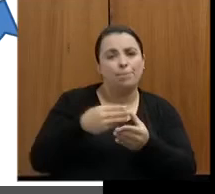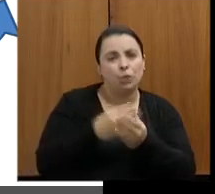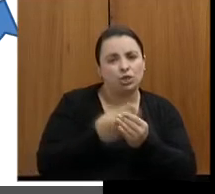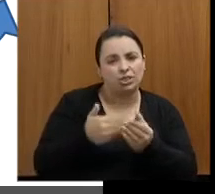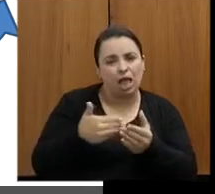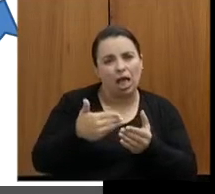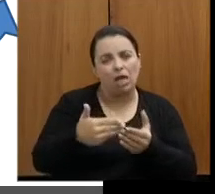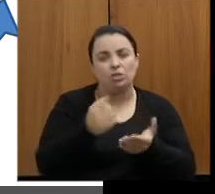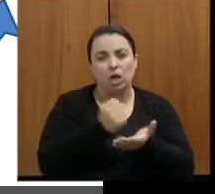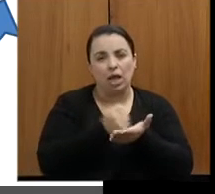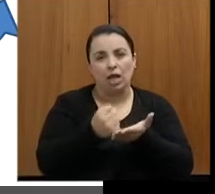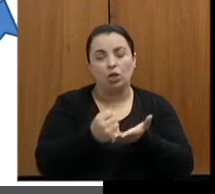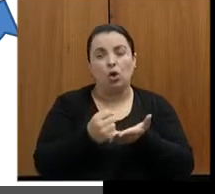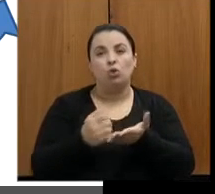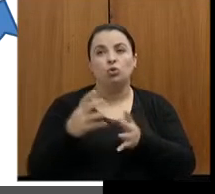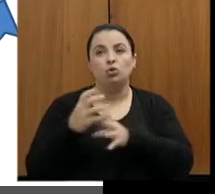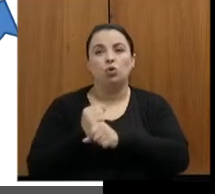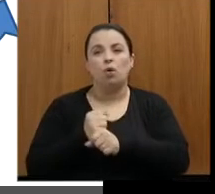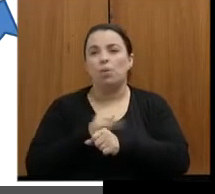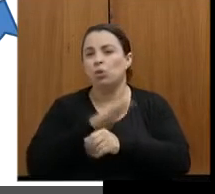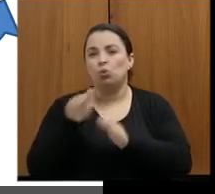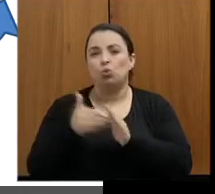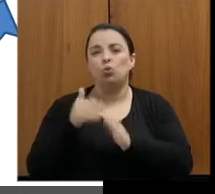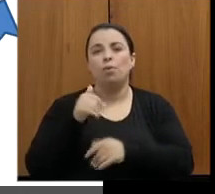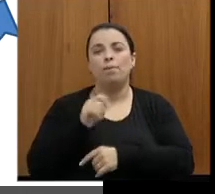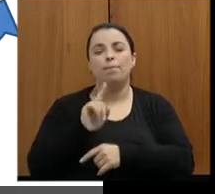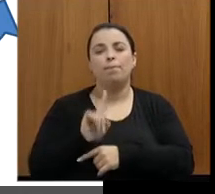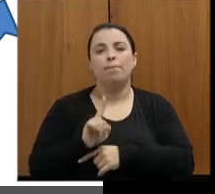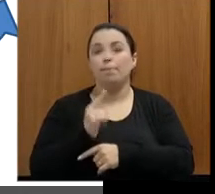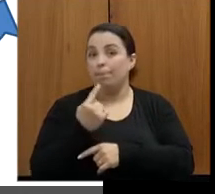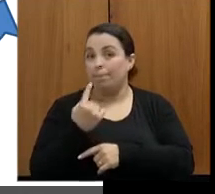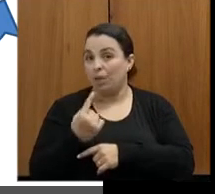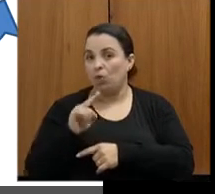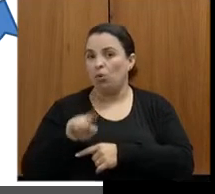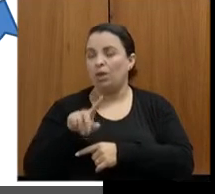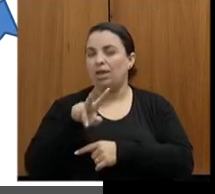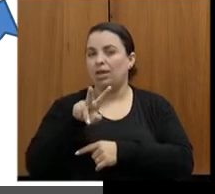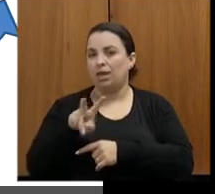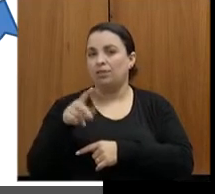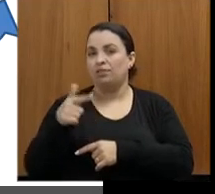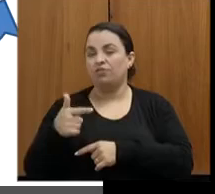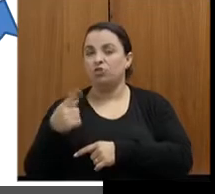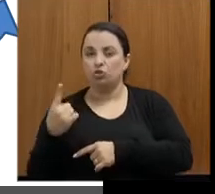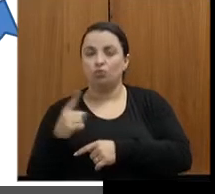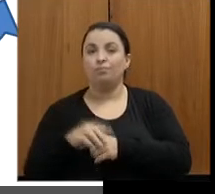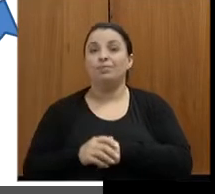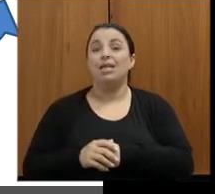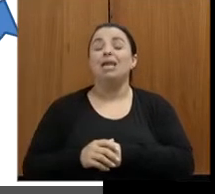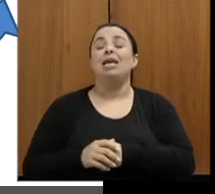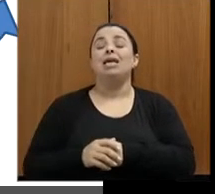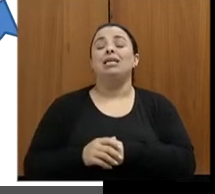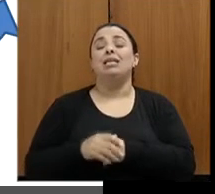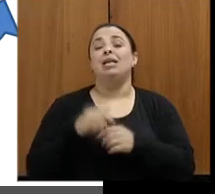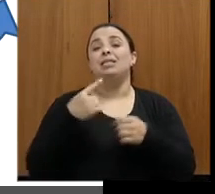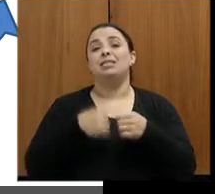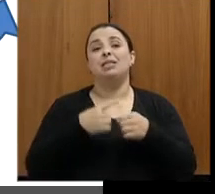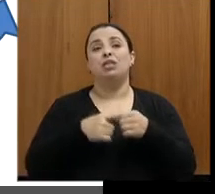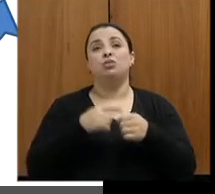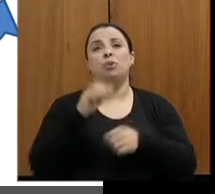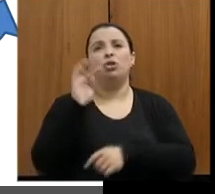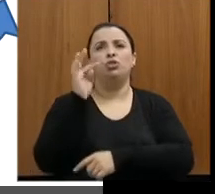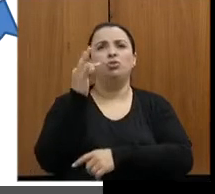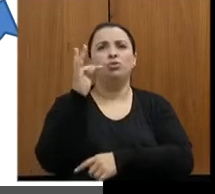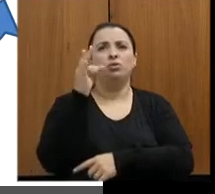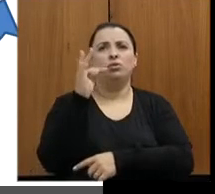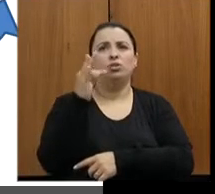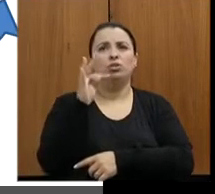são 1.521 títulos. Em Timóteo, a gente tem 1.480 lotes, sendo que 99